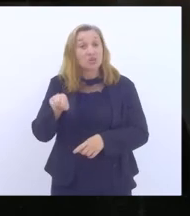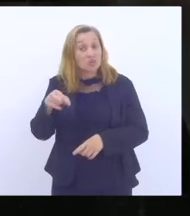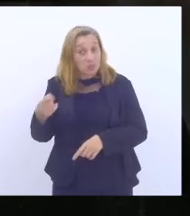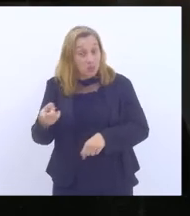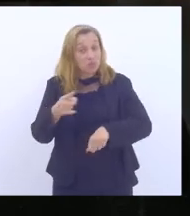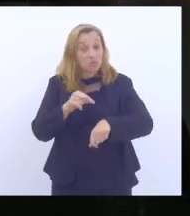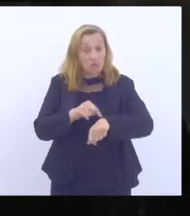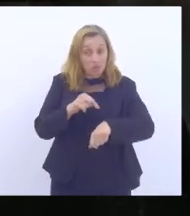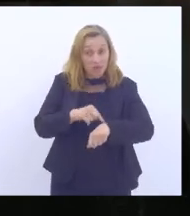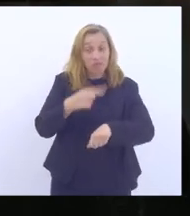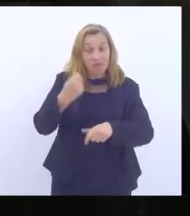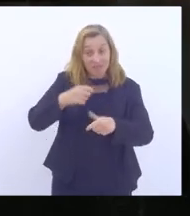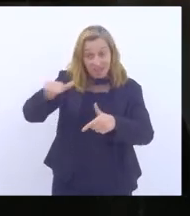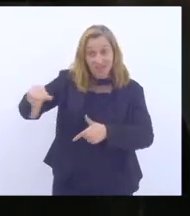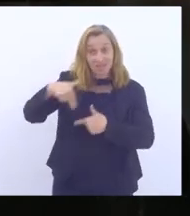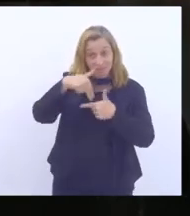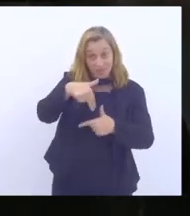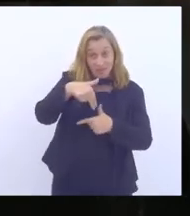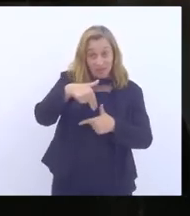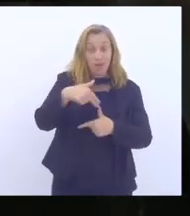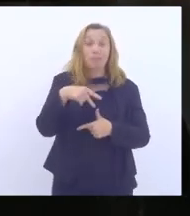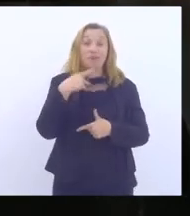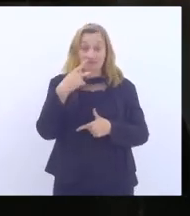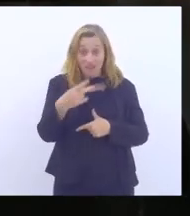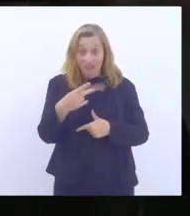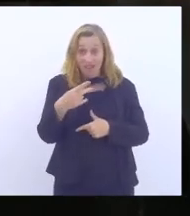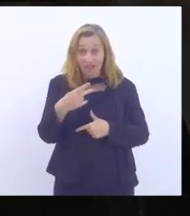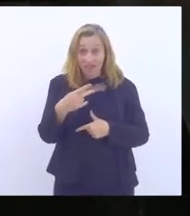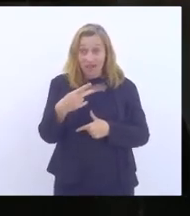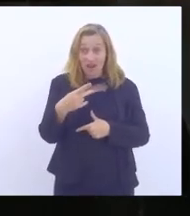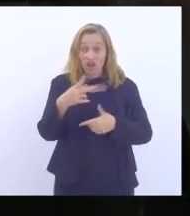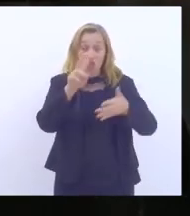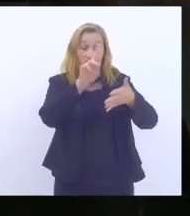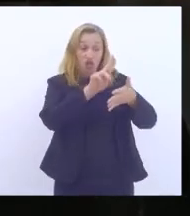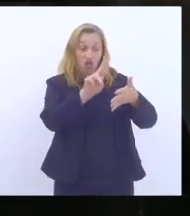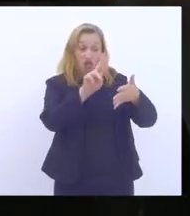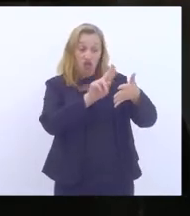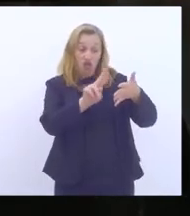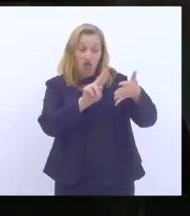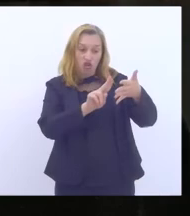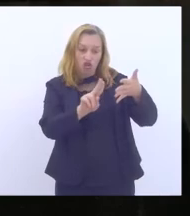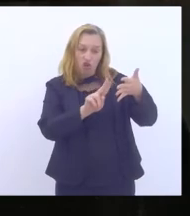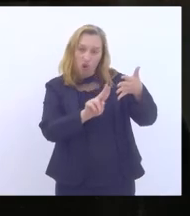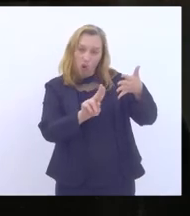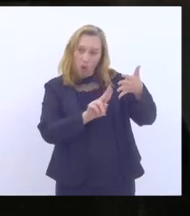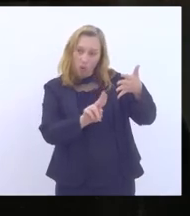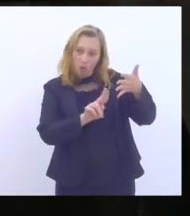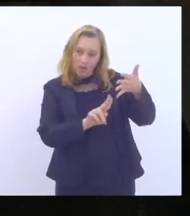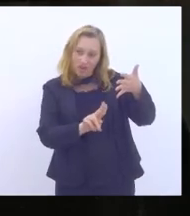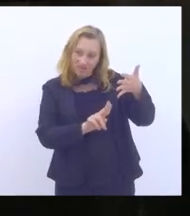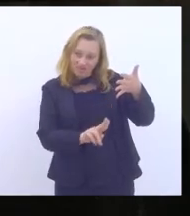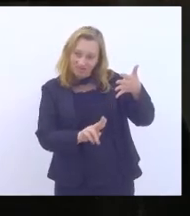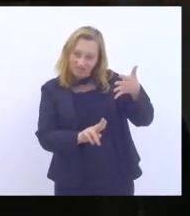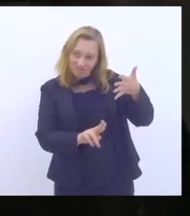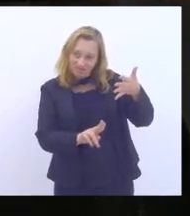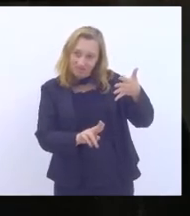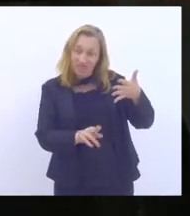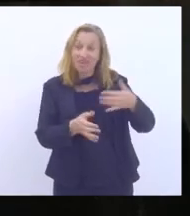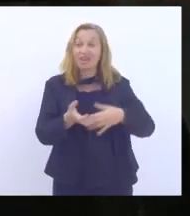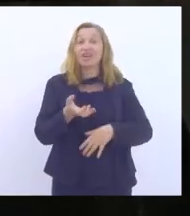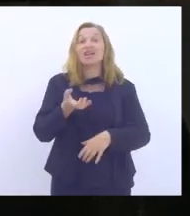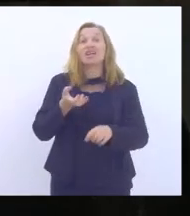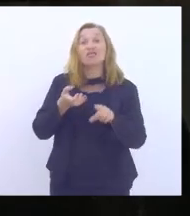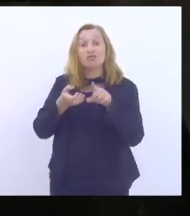a próxima vez que eu tiver que subir nesta Tribuna para falar eu vou falar nome por nome queria